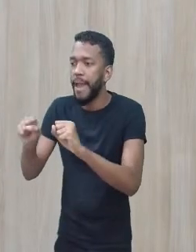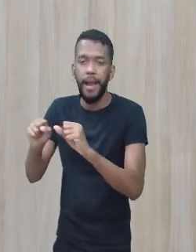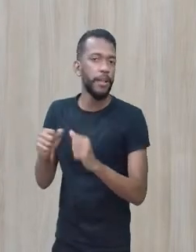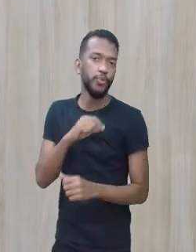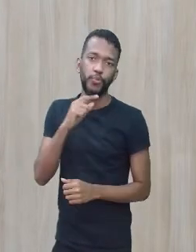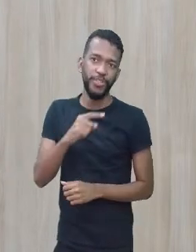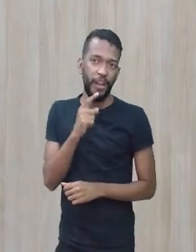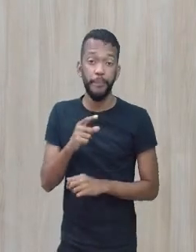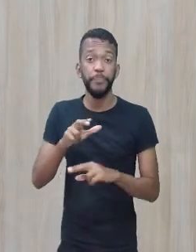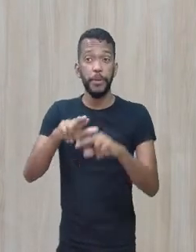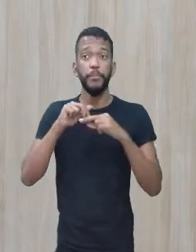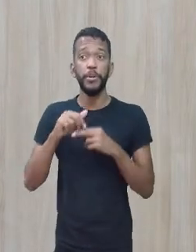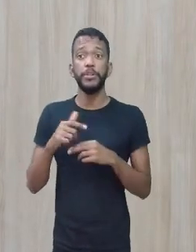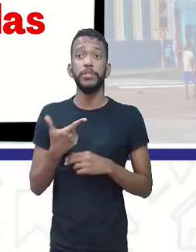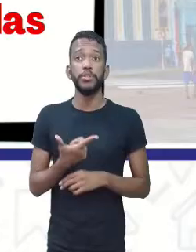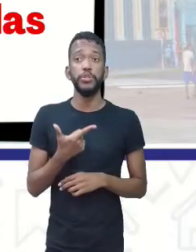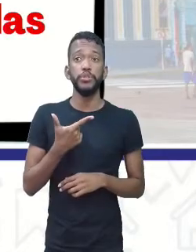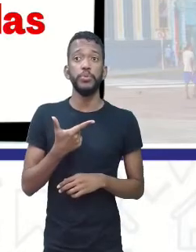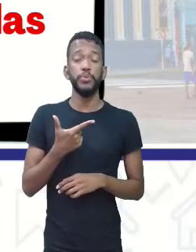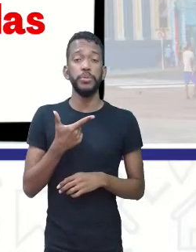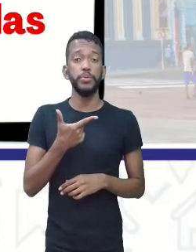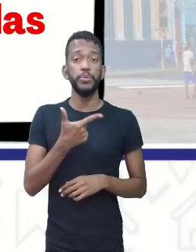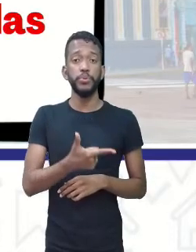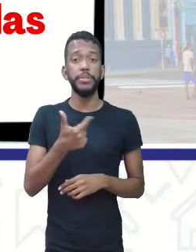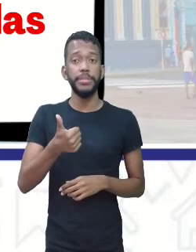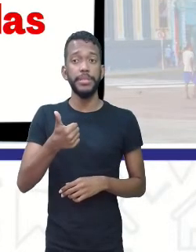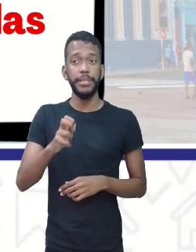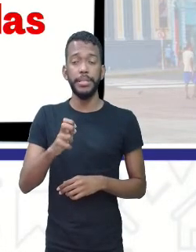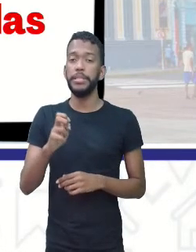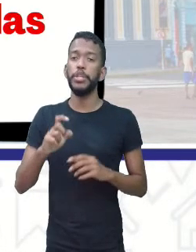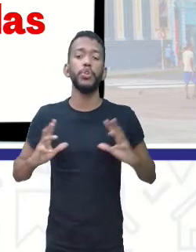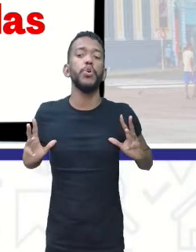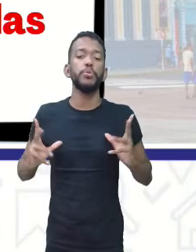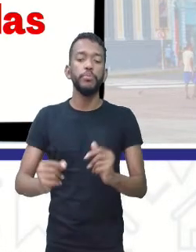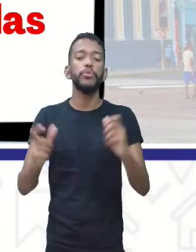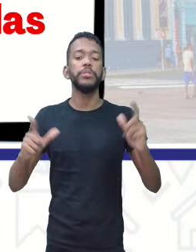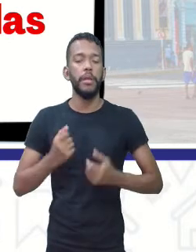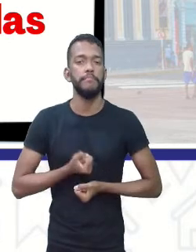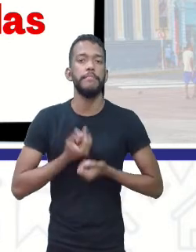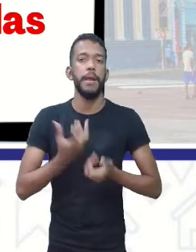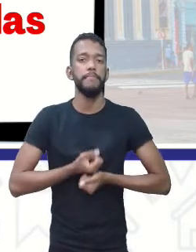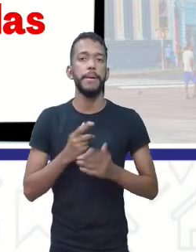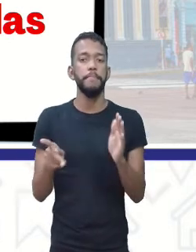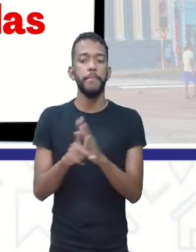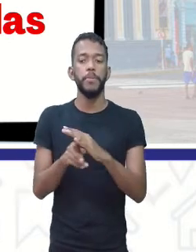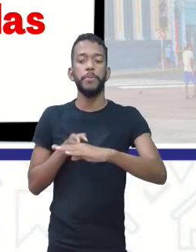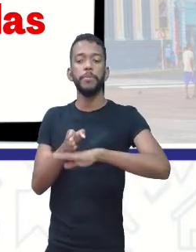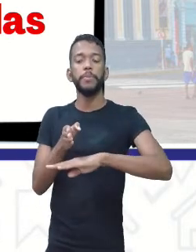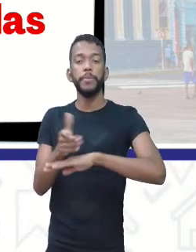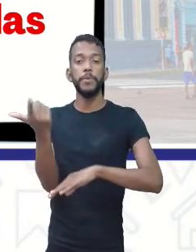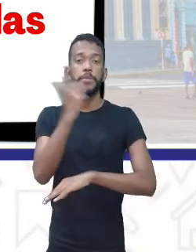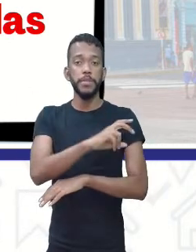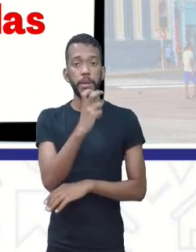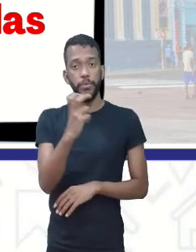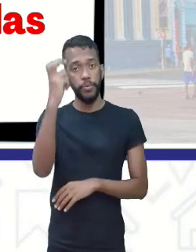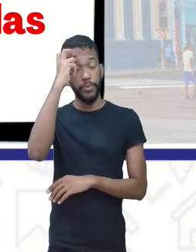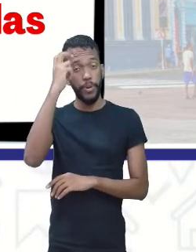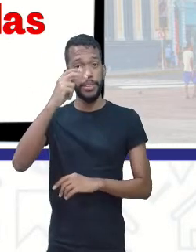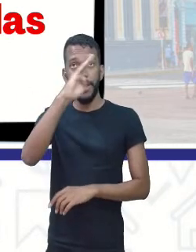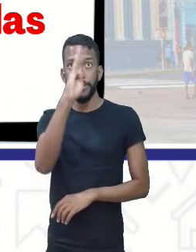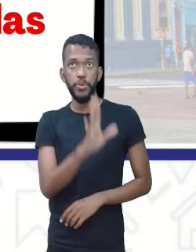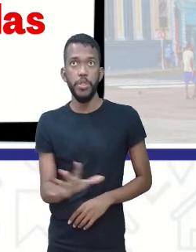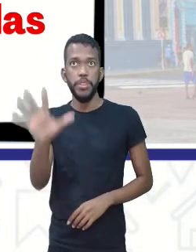garante a todos, né, o pleno exercício dos direitos culturais e acesso às fontes de cultura nacional, apoiando e incentivando